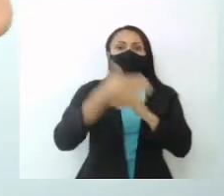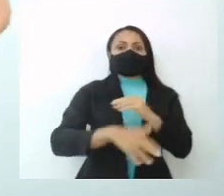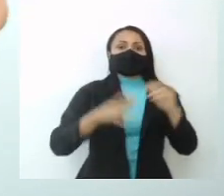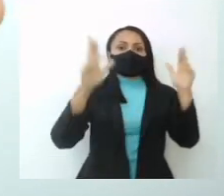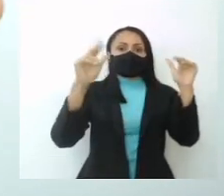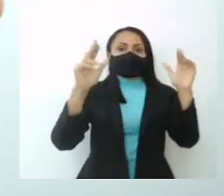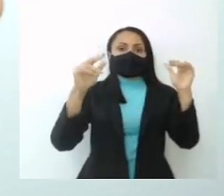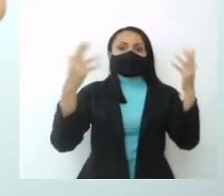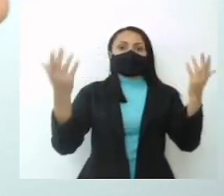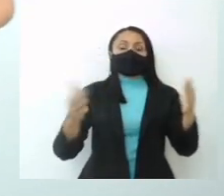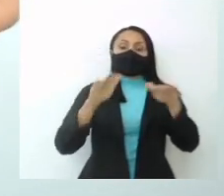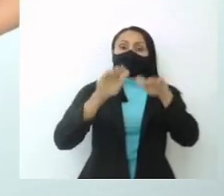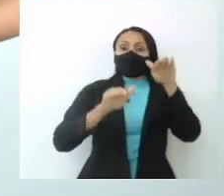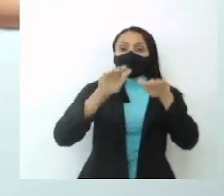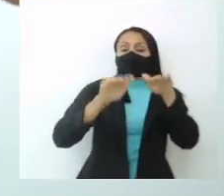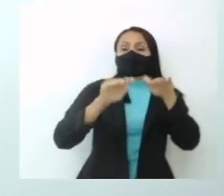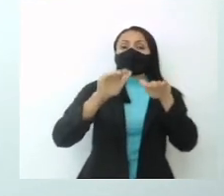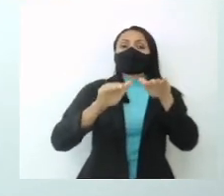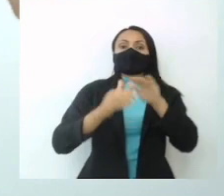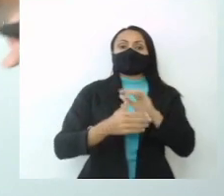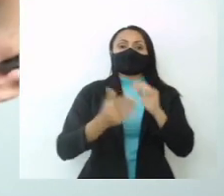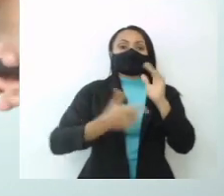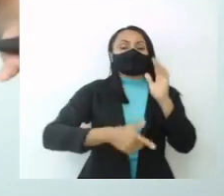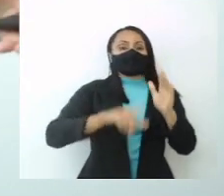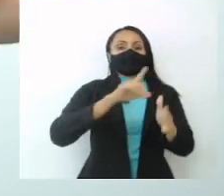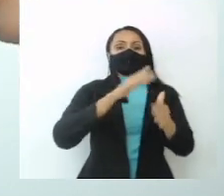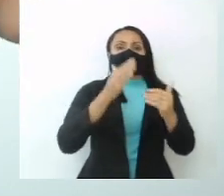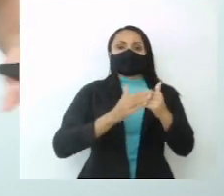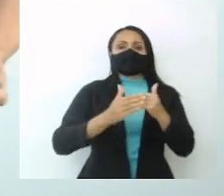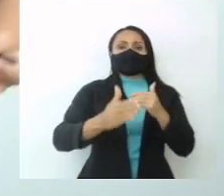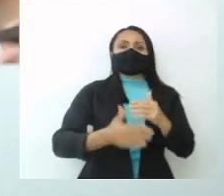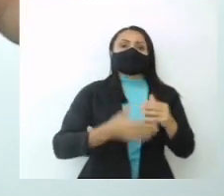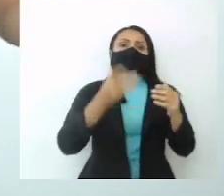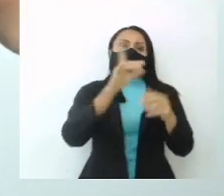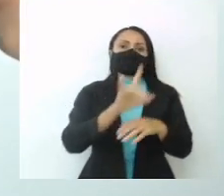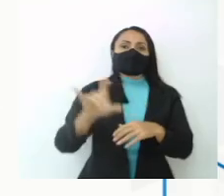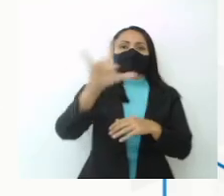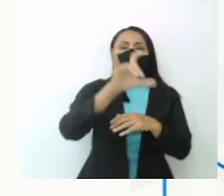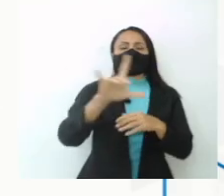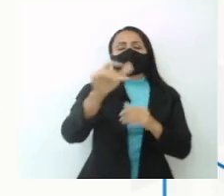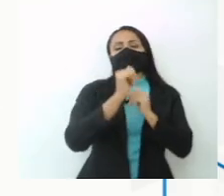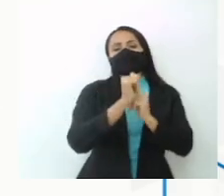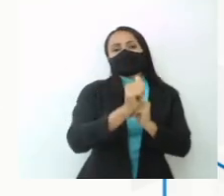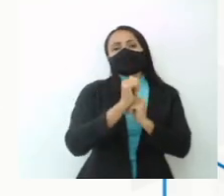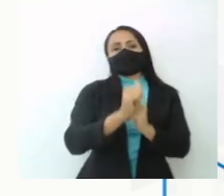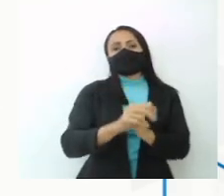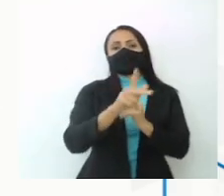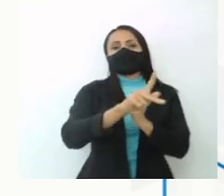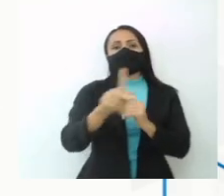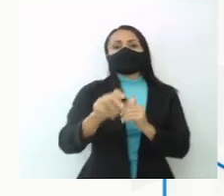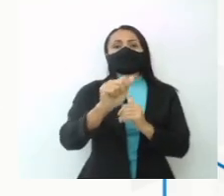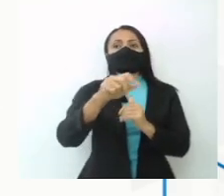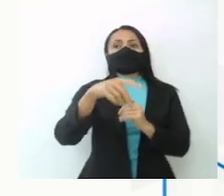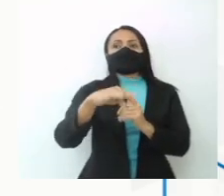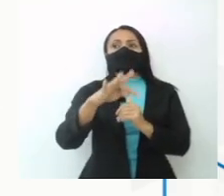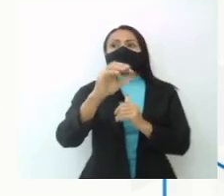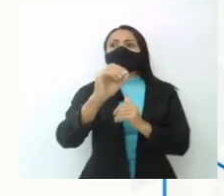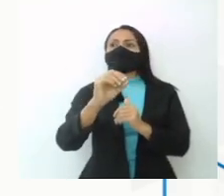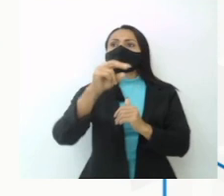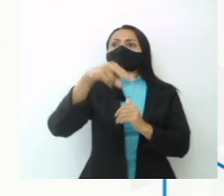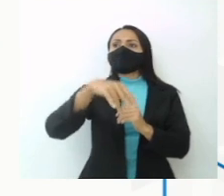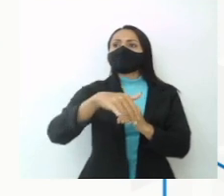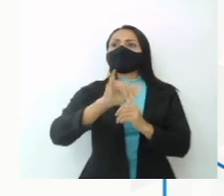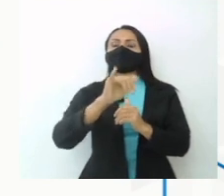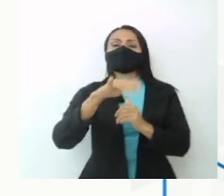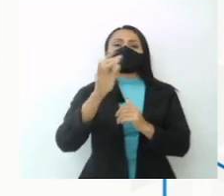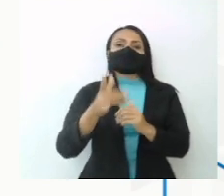de proporcionalidade. Antes de começar, passa aí no Instagram, segue o Professor Anthony, segue o perfil do EducaPE e também se